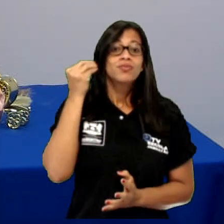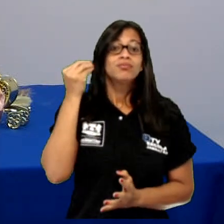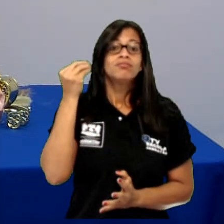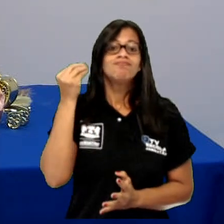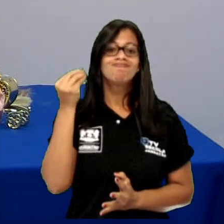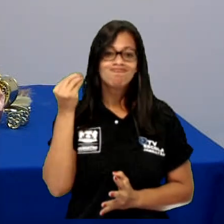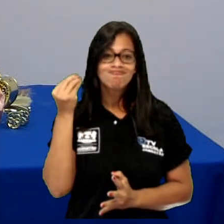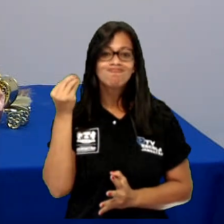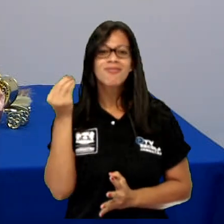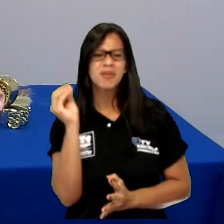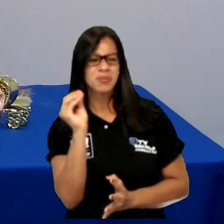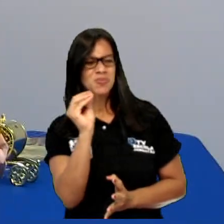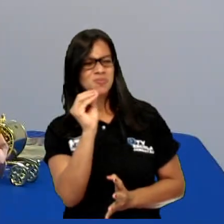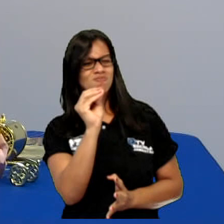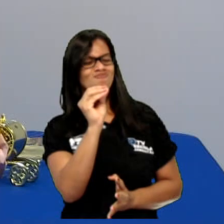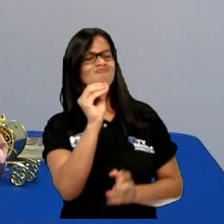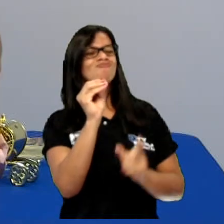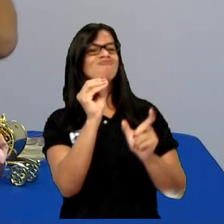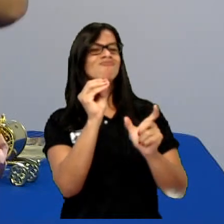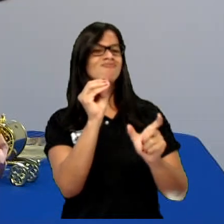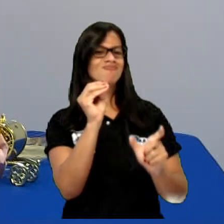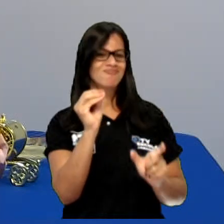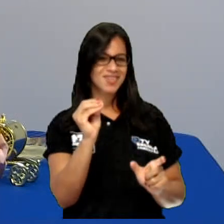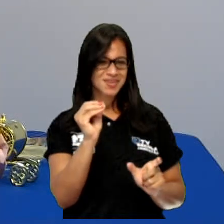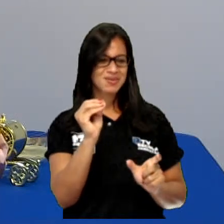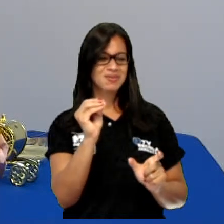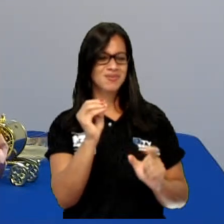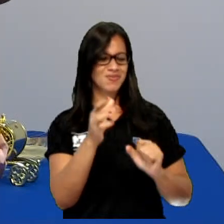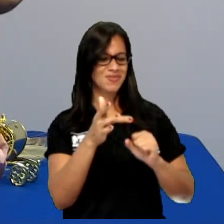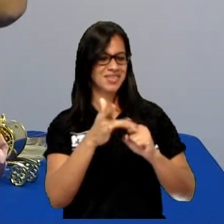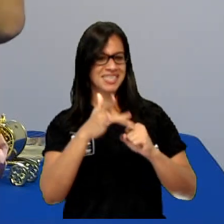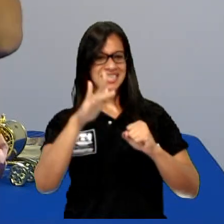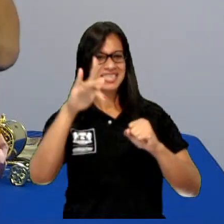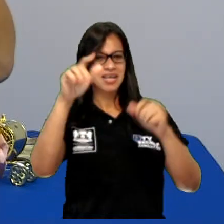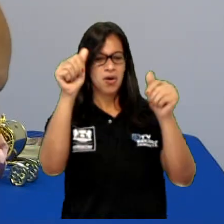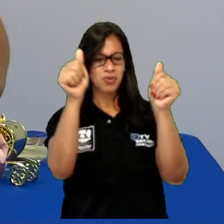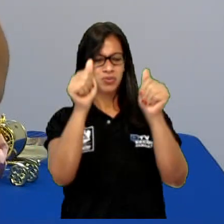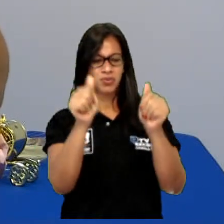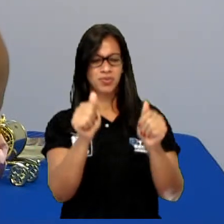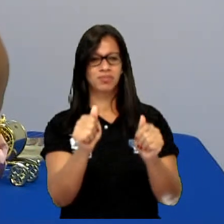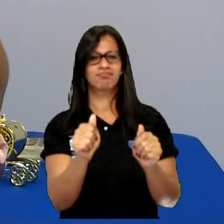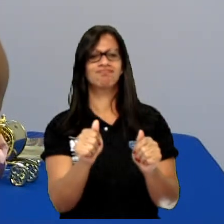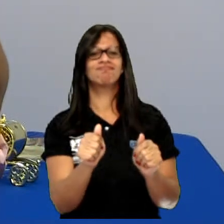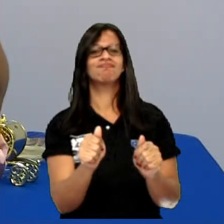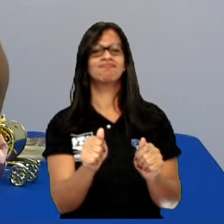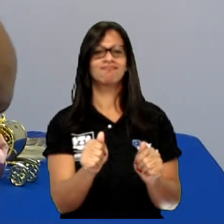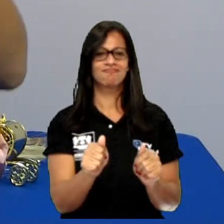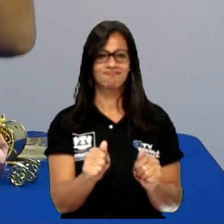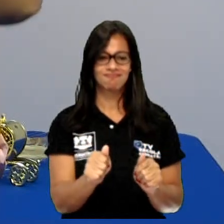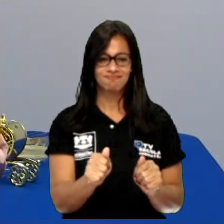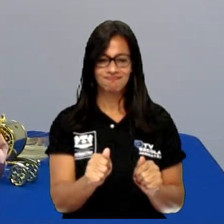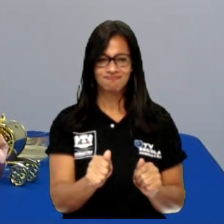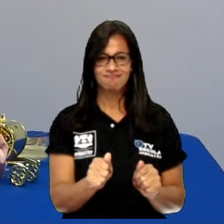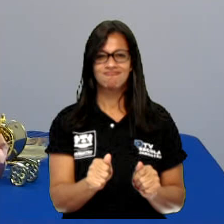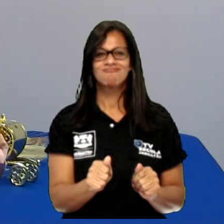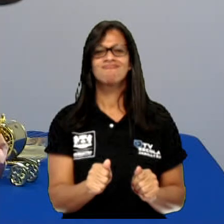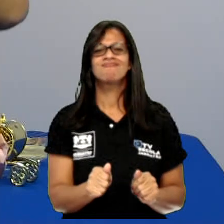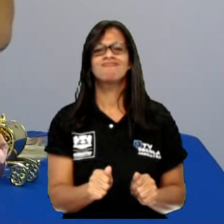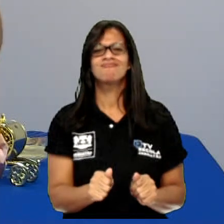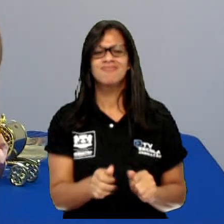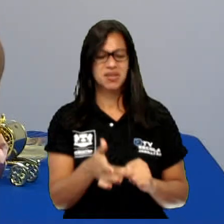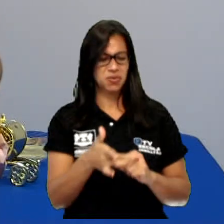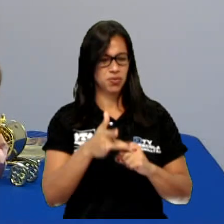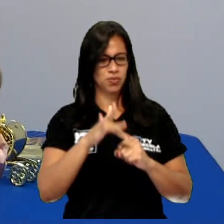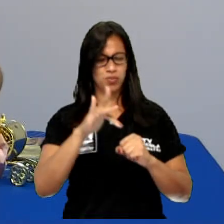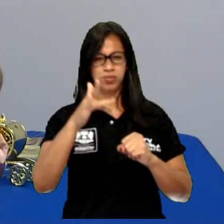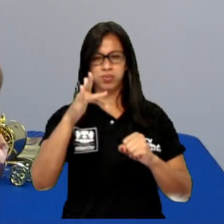Assim que ela beijou o pai, a menina também transformou-se em ouro, dos pés à cabeça. Da cabeça